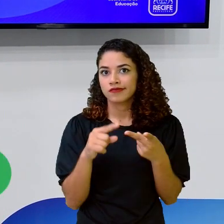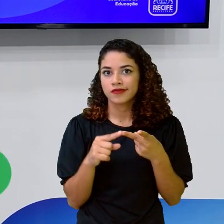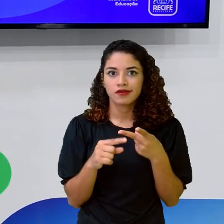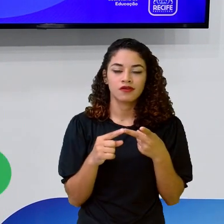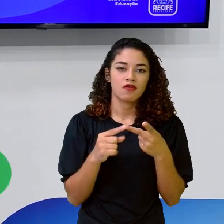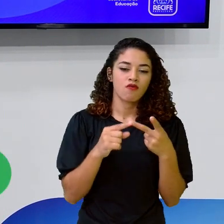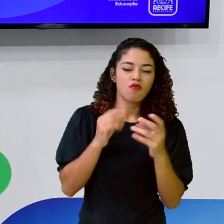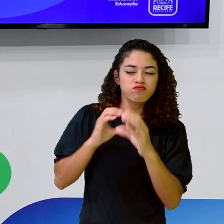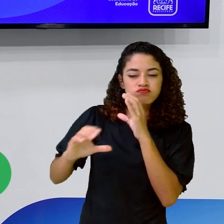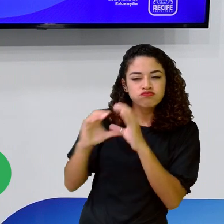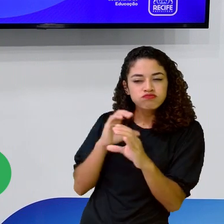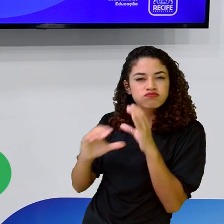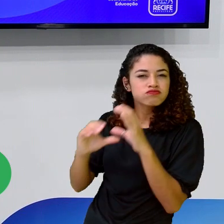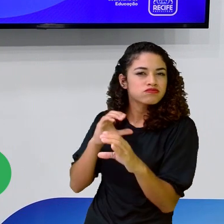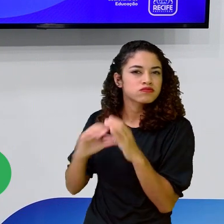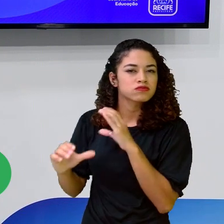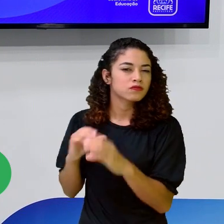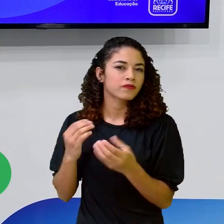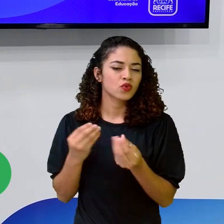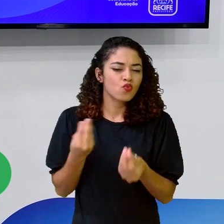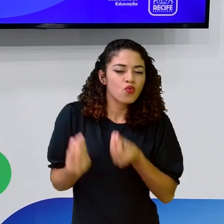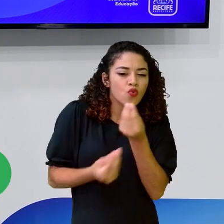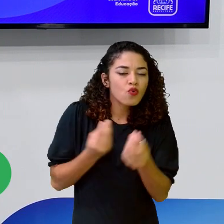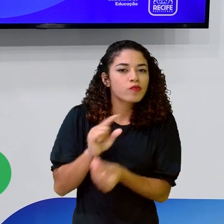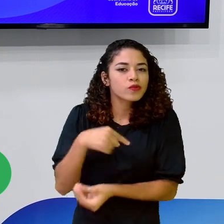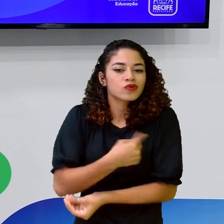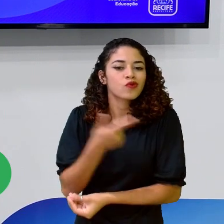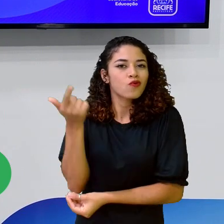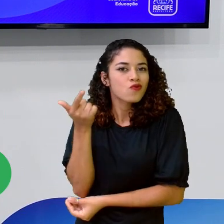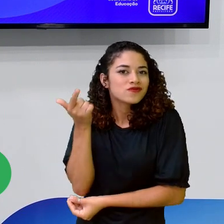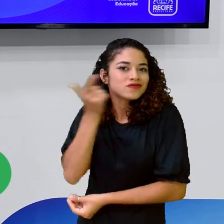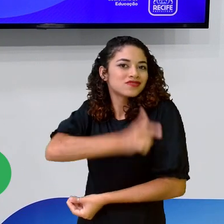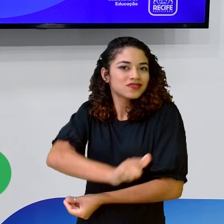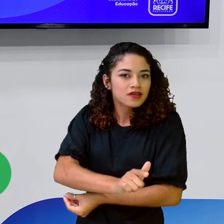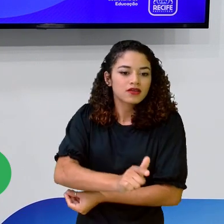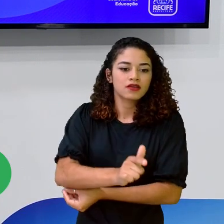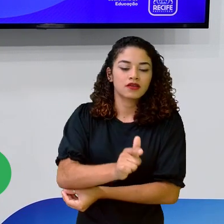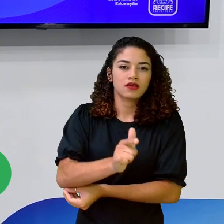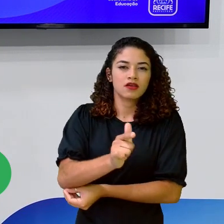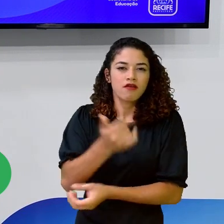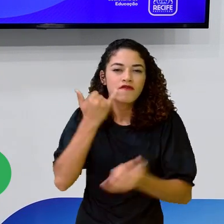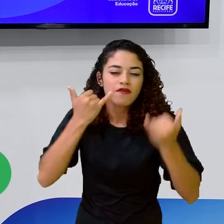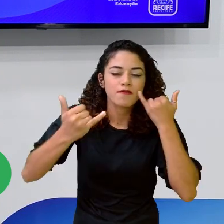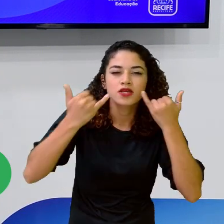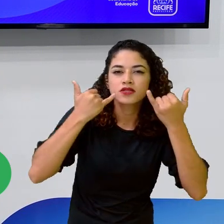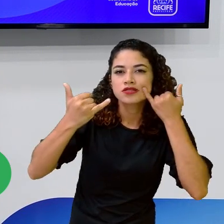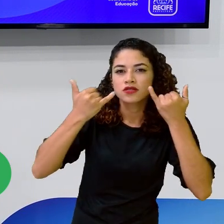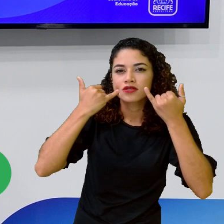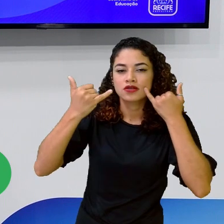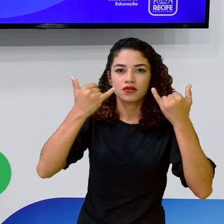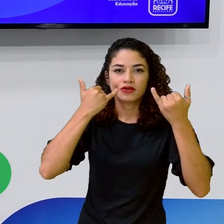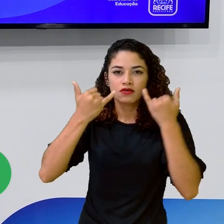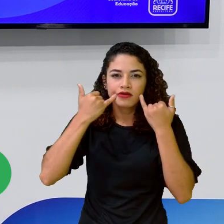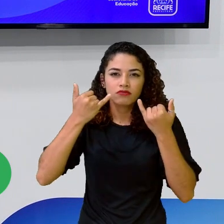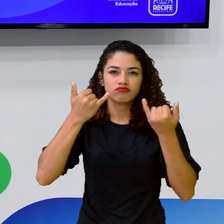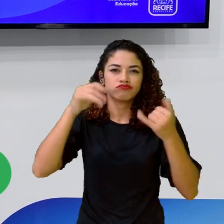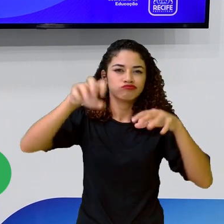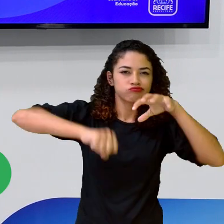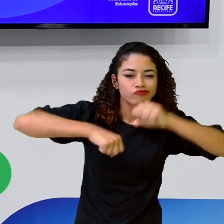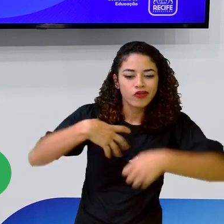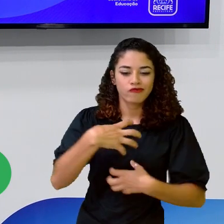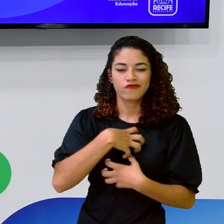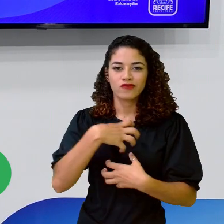aí de comunicação, como a gente acessa aí as informações, as formas de